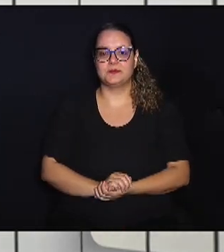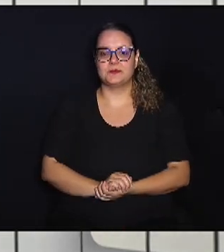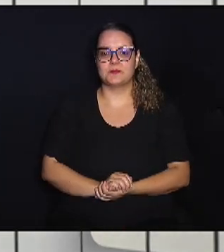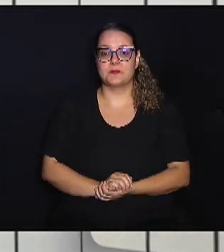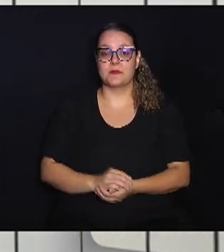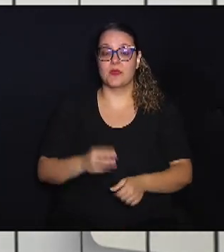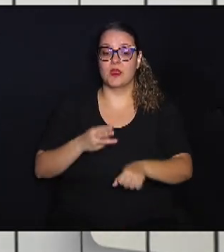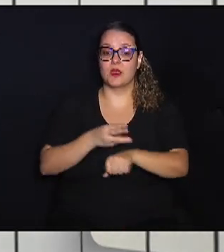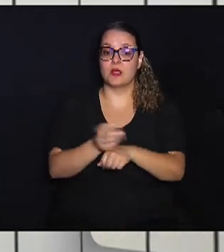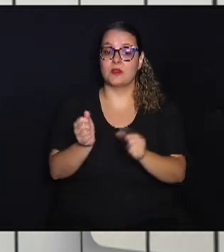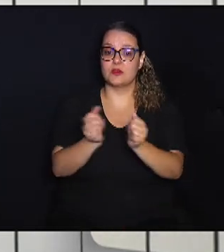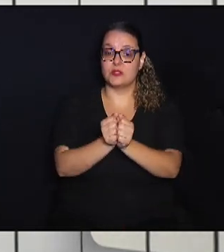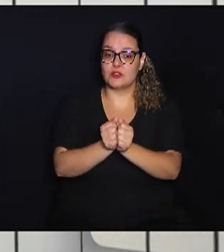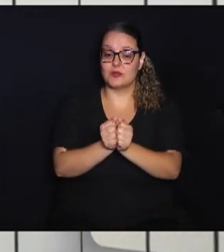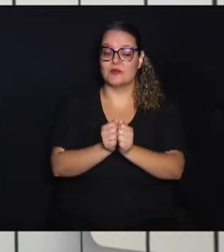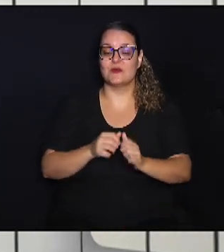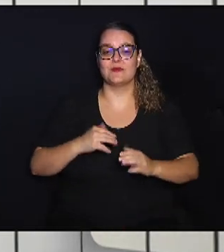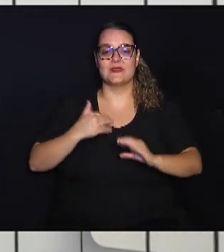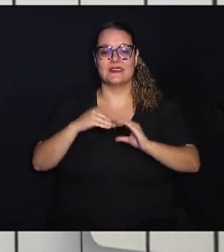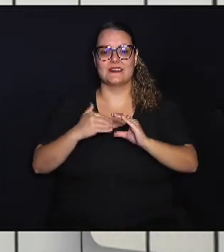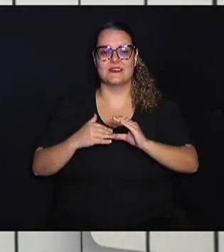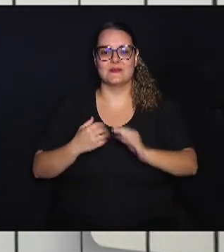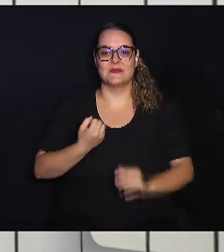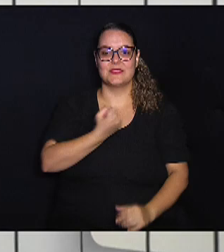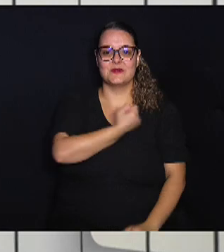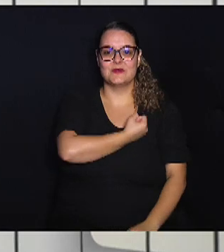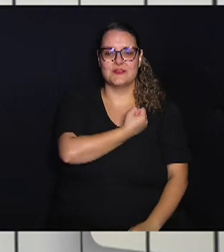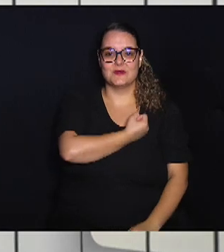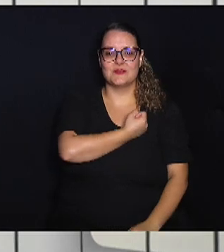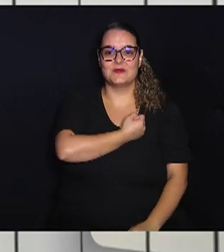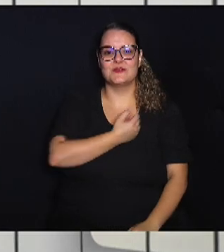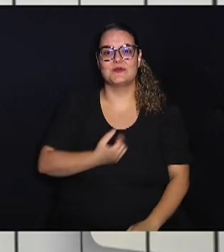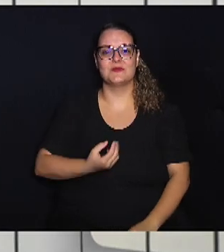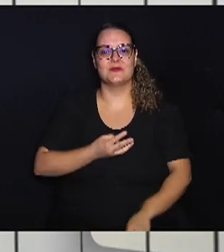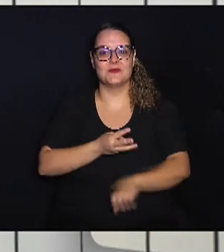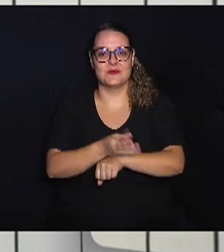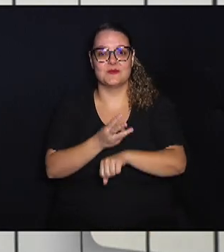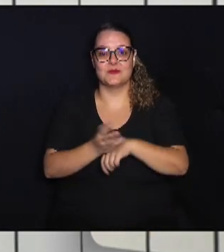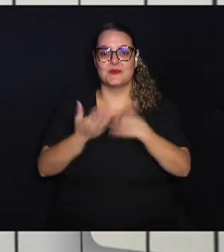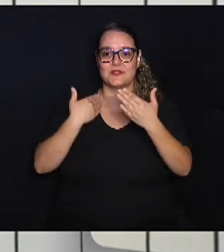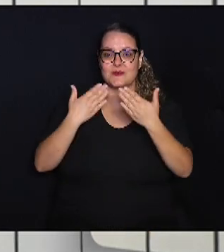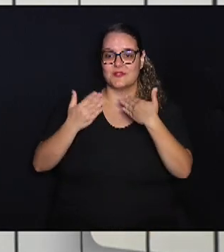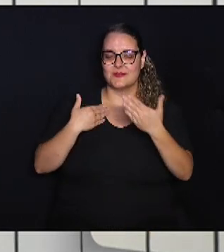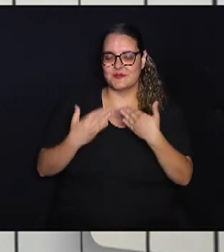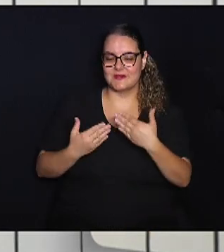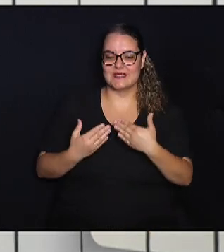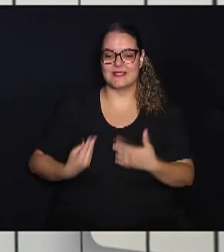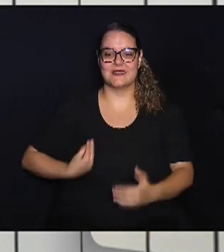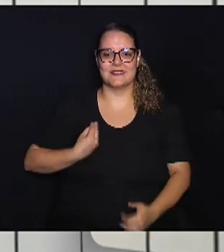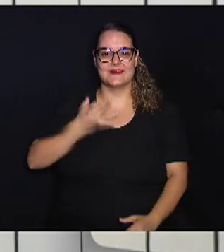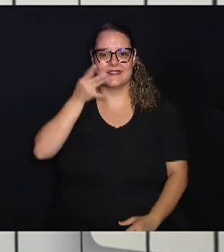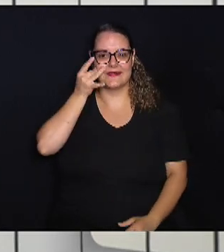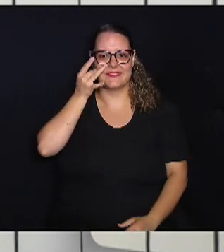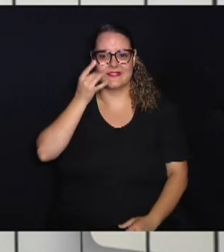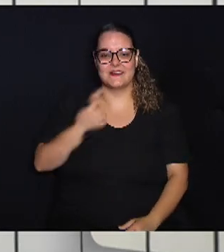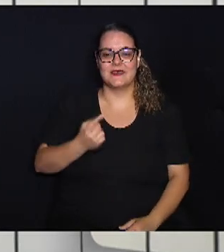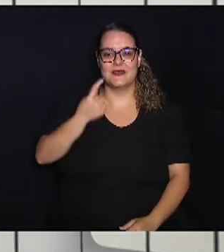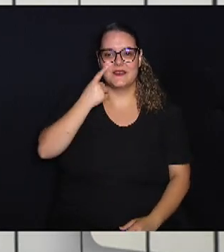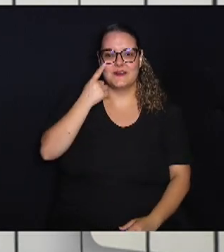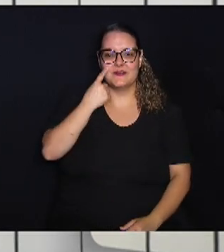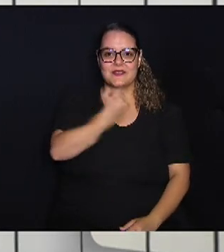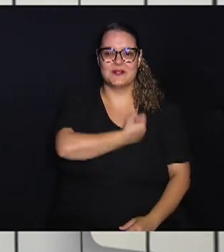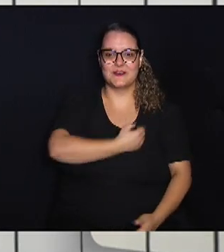e participe. Mande a sua mensagem para a gente poder conversar pelo número do nosso WhatsApp. 19 é o